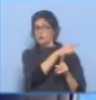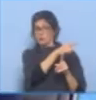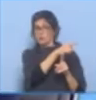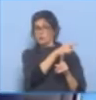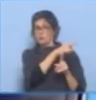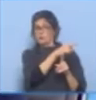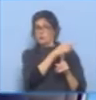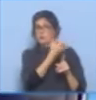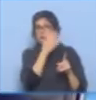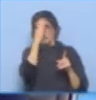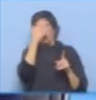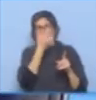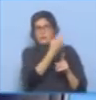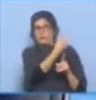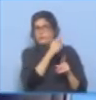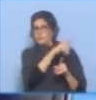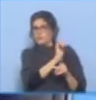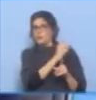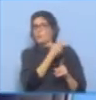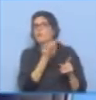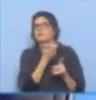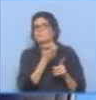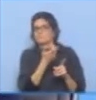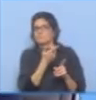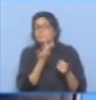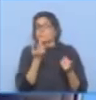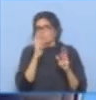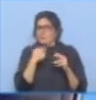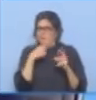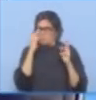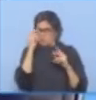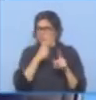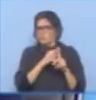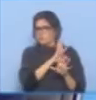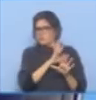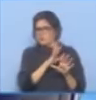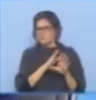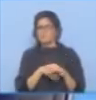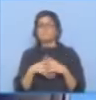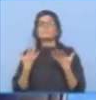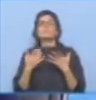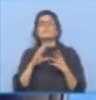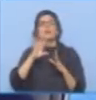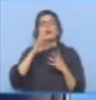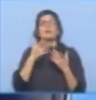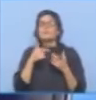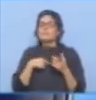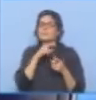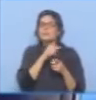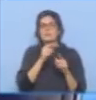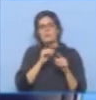é a resposta? Vai correr bem, se Deus quiser. Claro. Mas cá também com esta perspectiva de não tem que ser só países muito grandes, com